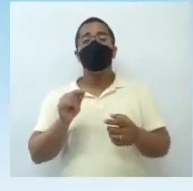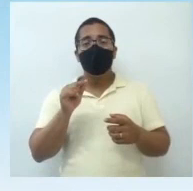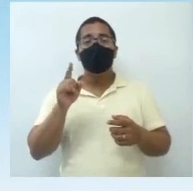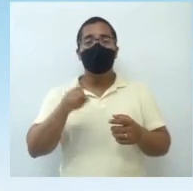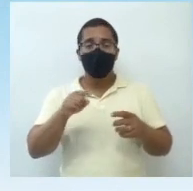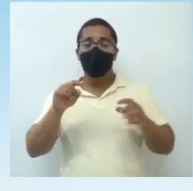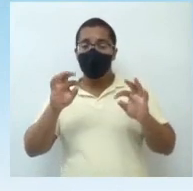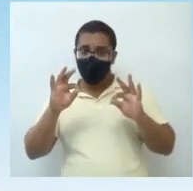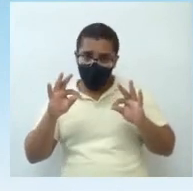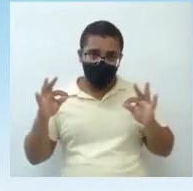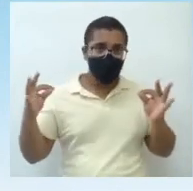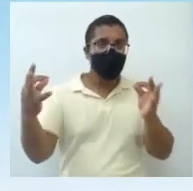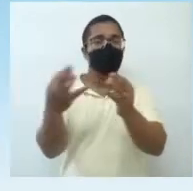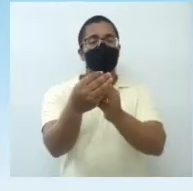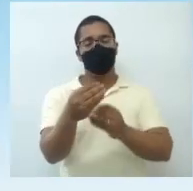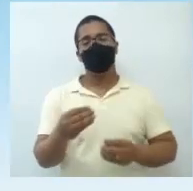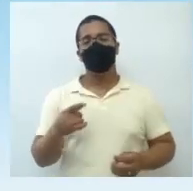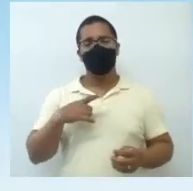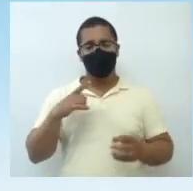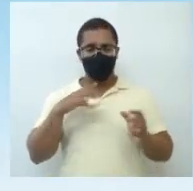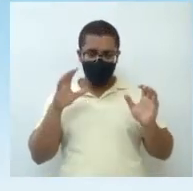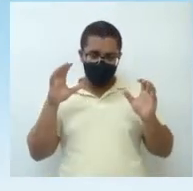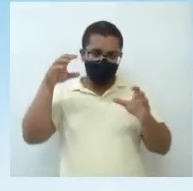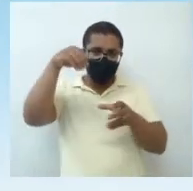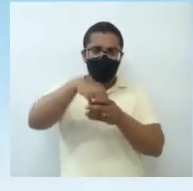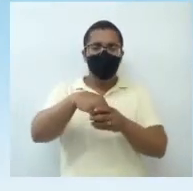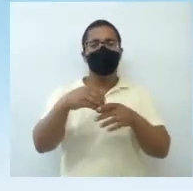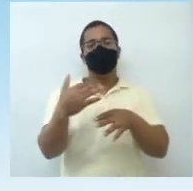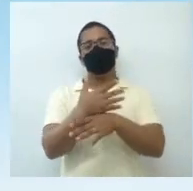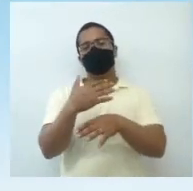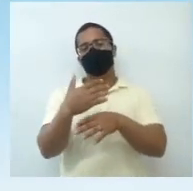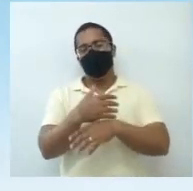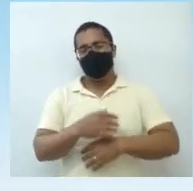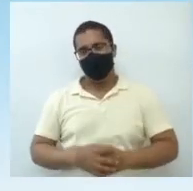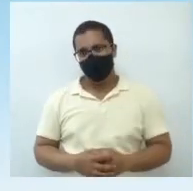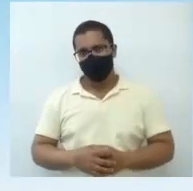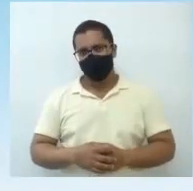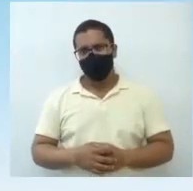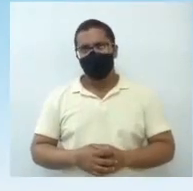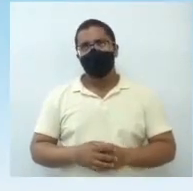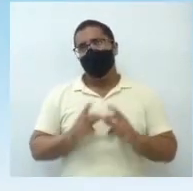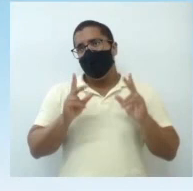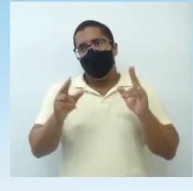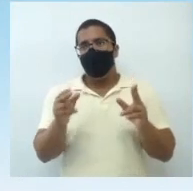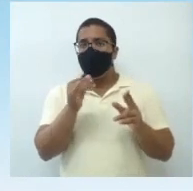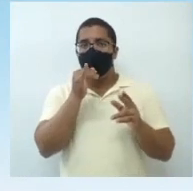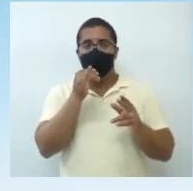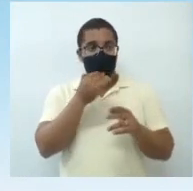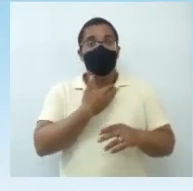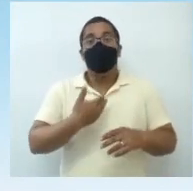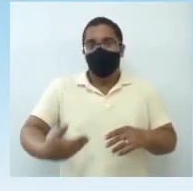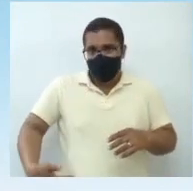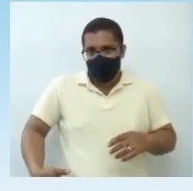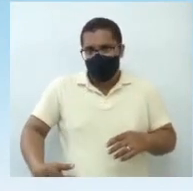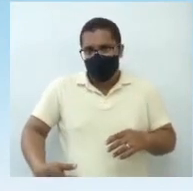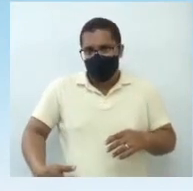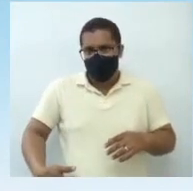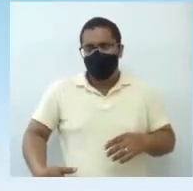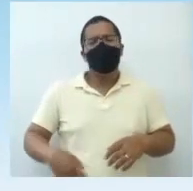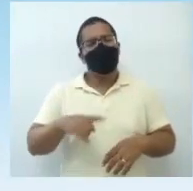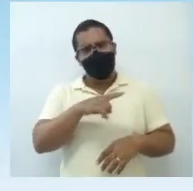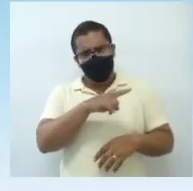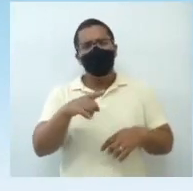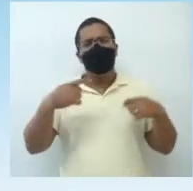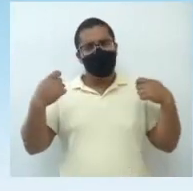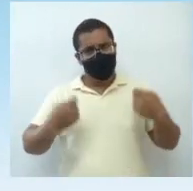aqueles que estão na Anápolis para aqueles que estão na cidade é como se o poder público né